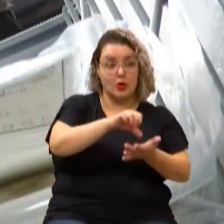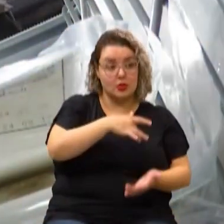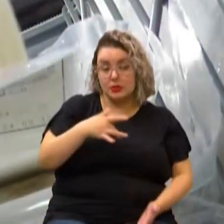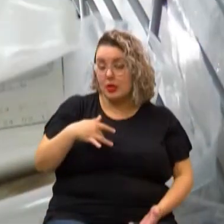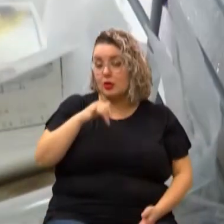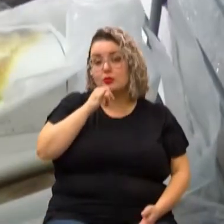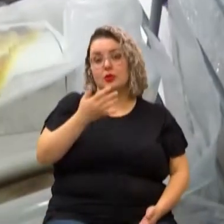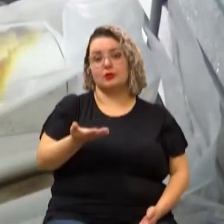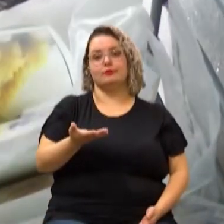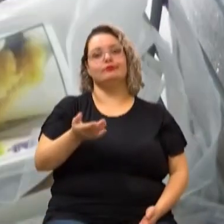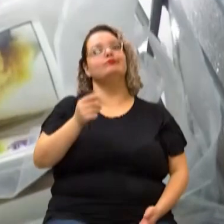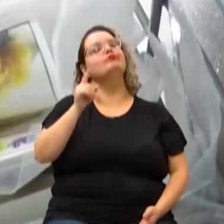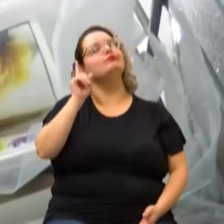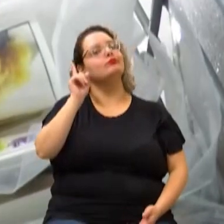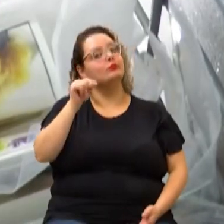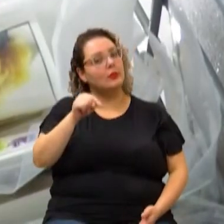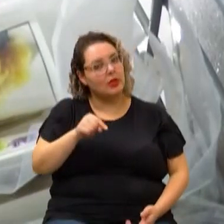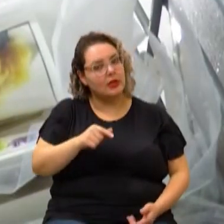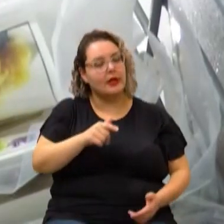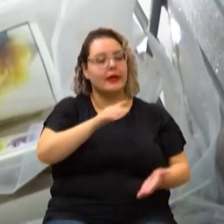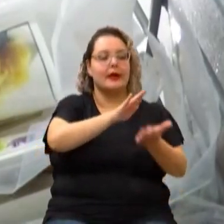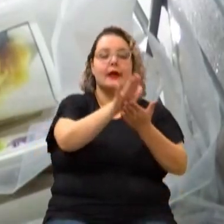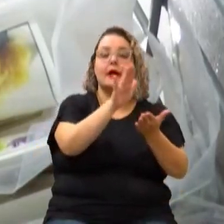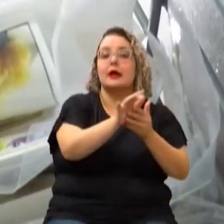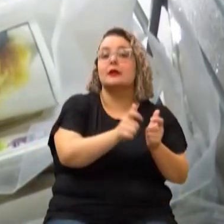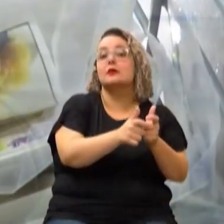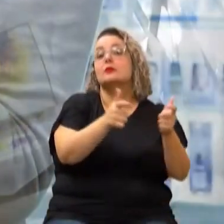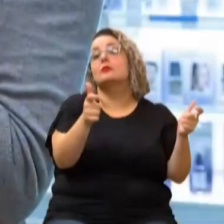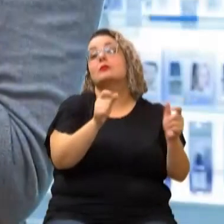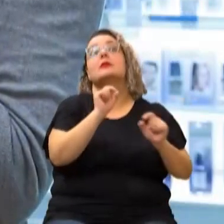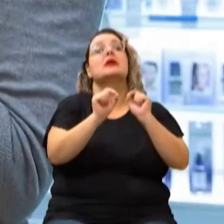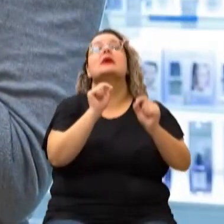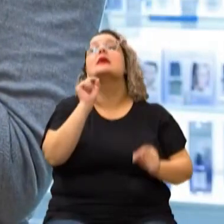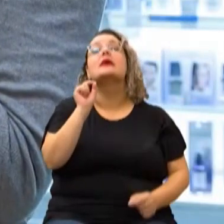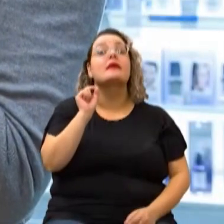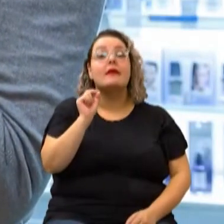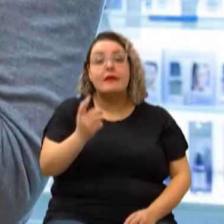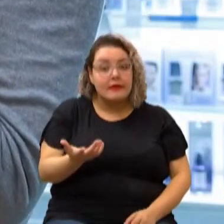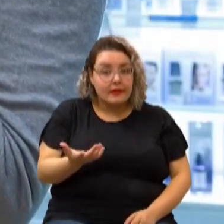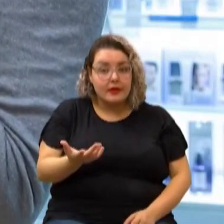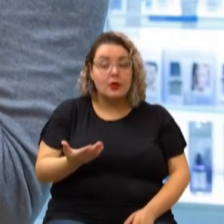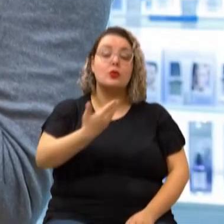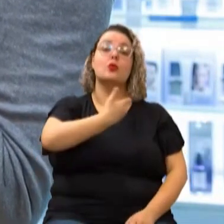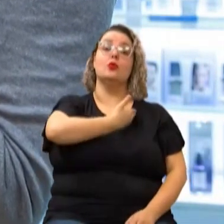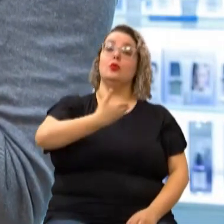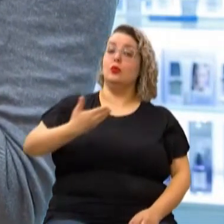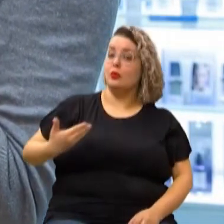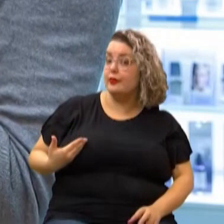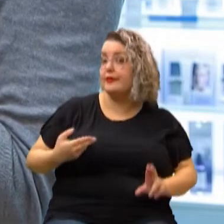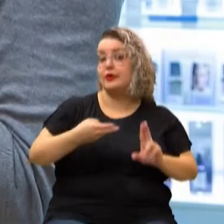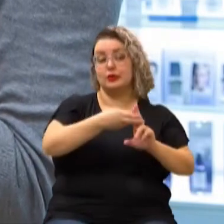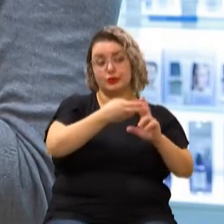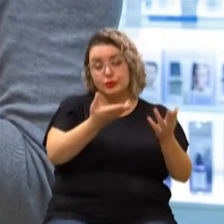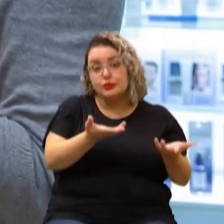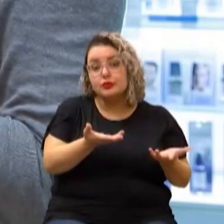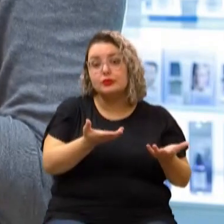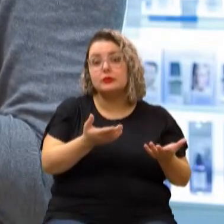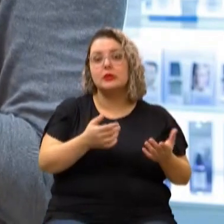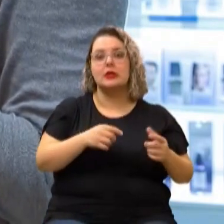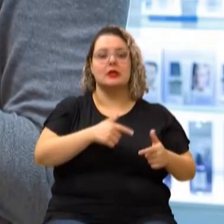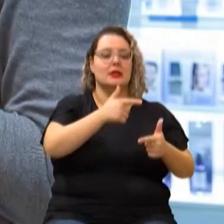produto substituto. Então, o brasileiro, por si só, ele é bastante astuto dentro dessa questão,